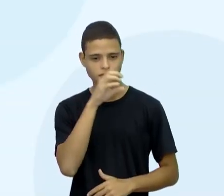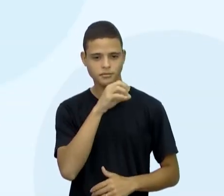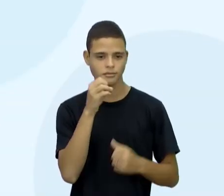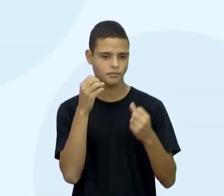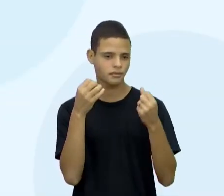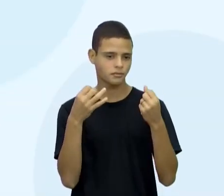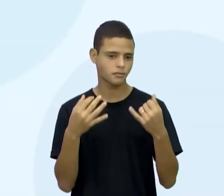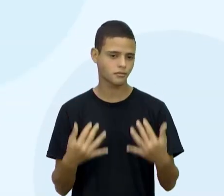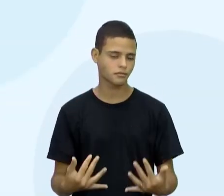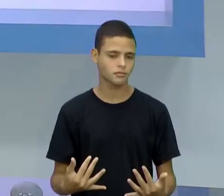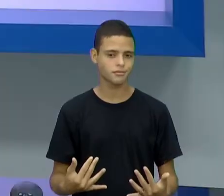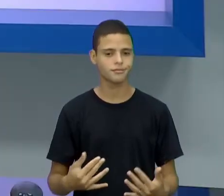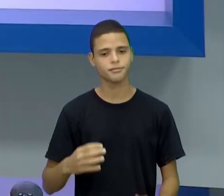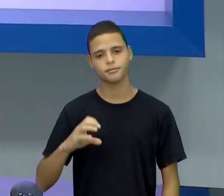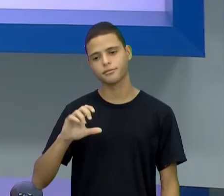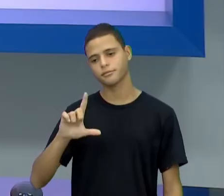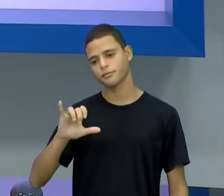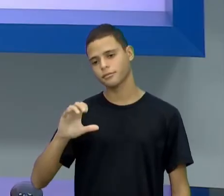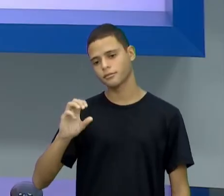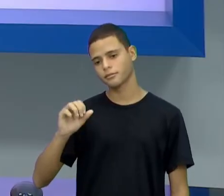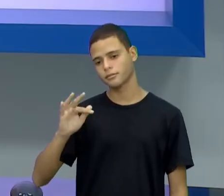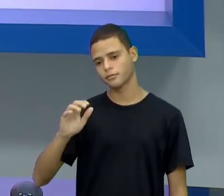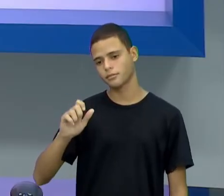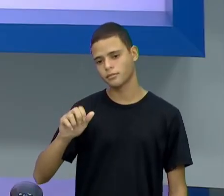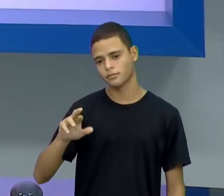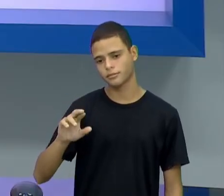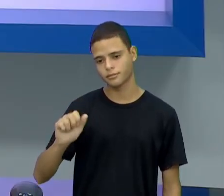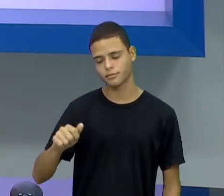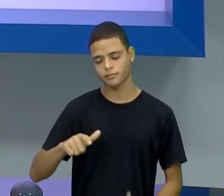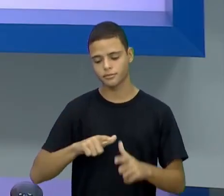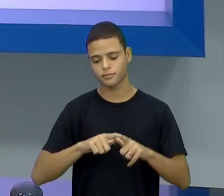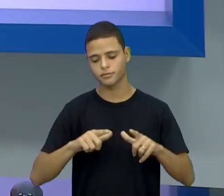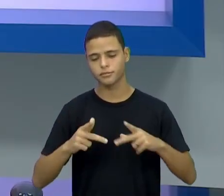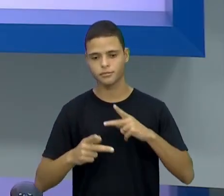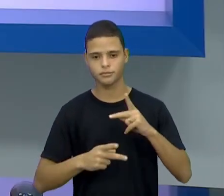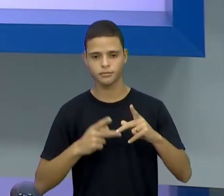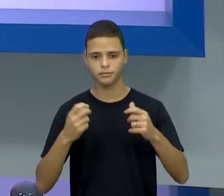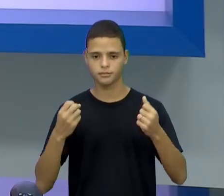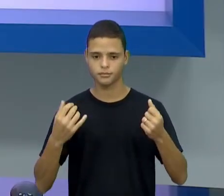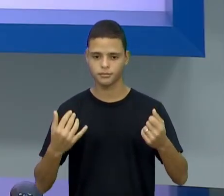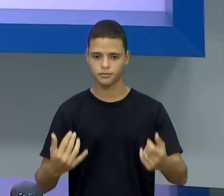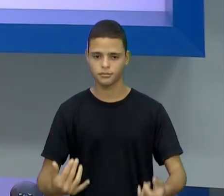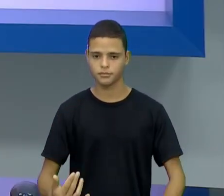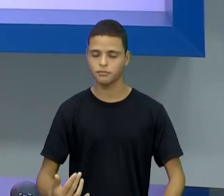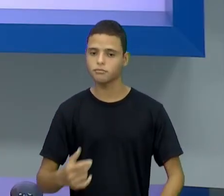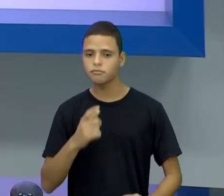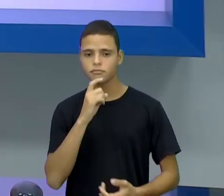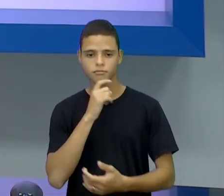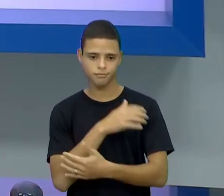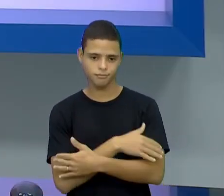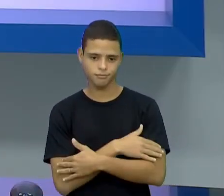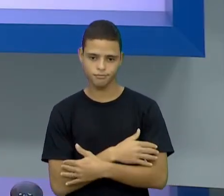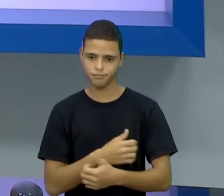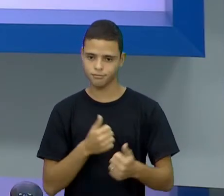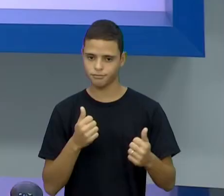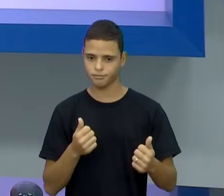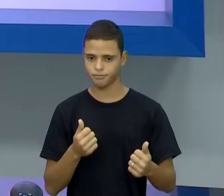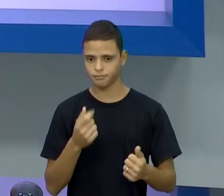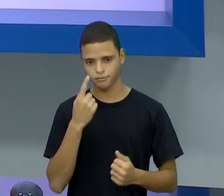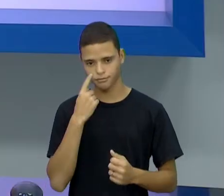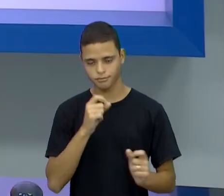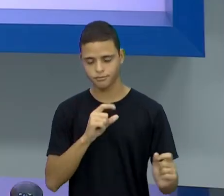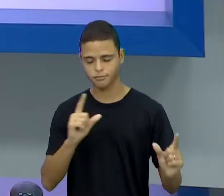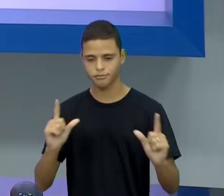falando aí sobre a criosfera, né, essa esfera terrestre aí, né, falando aí sobre a questão do gelo aí no nosso planeta. Daqui a pouco